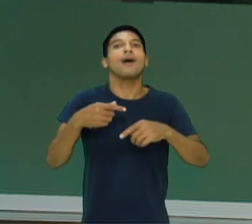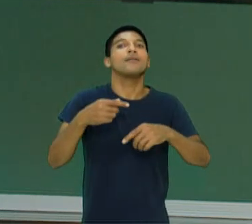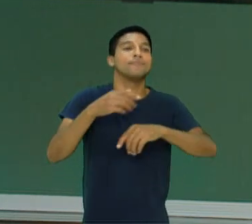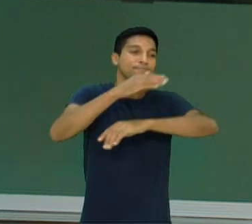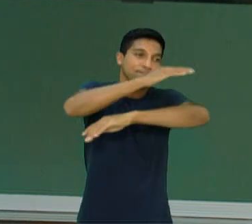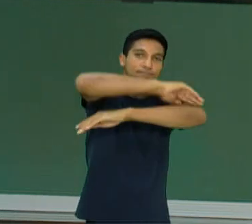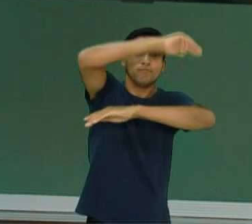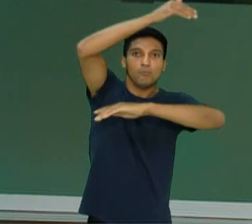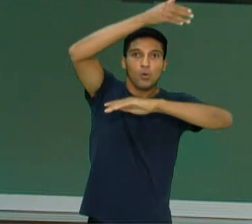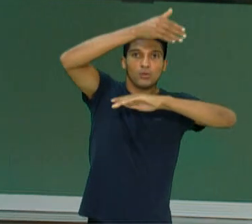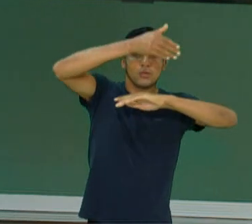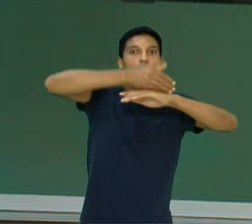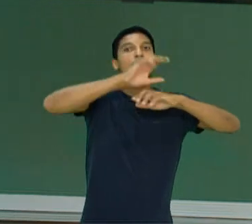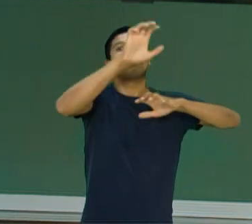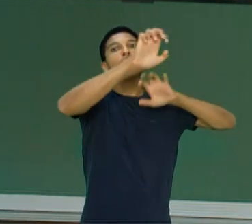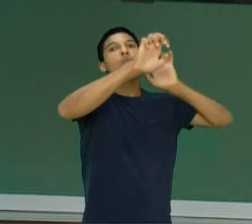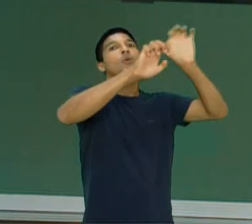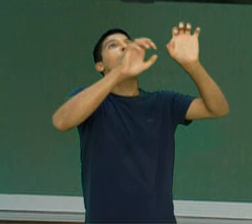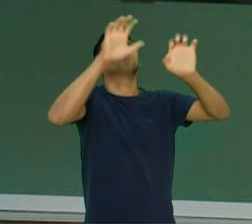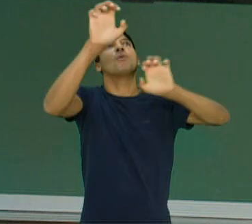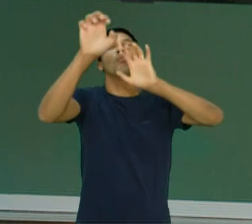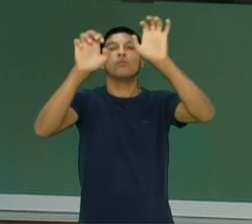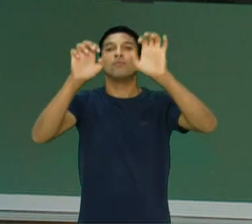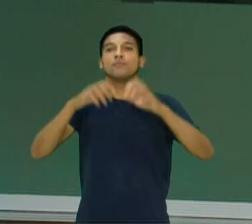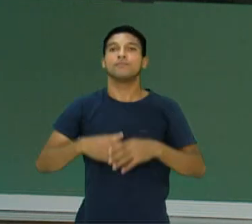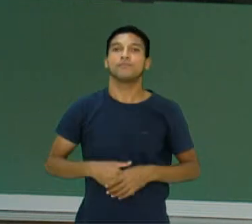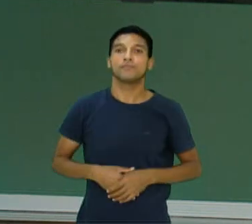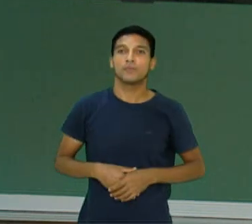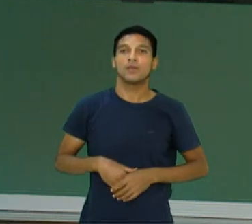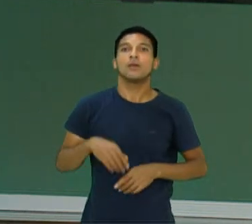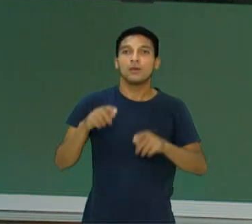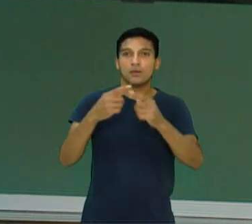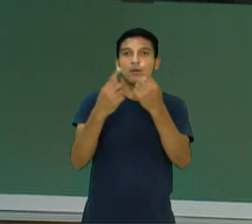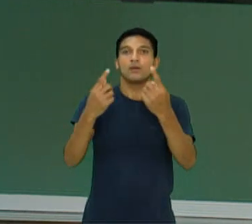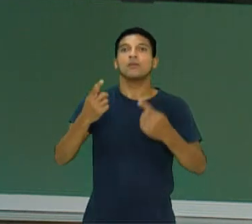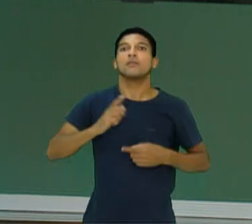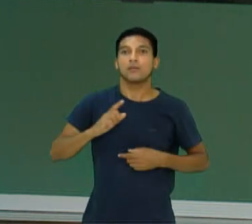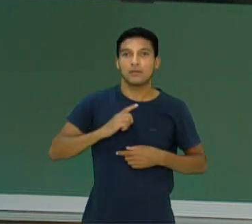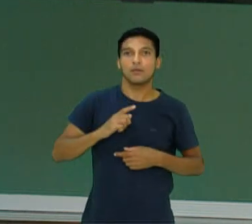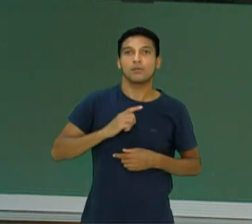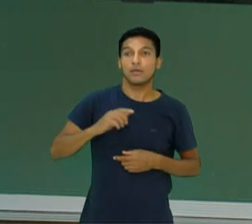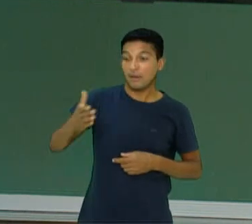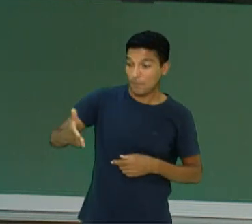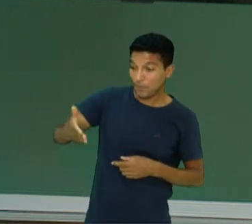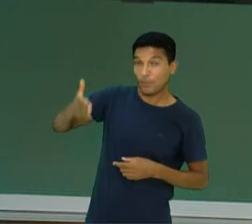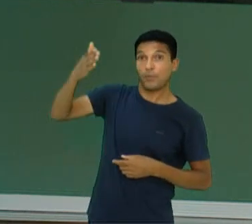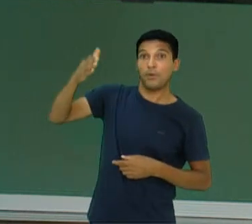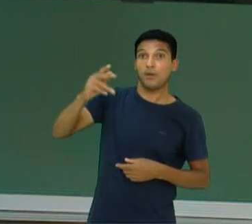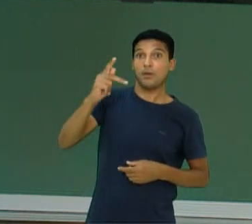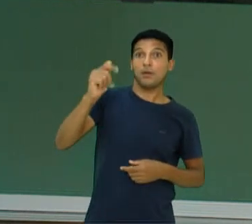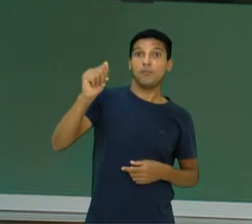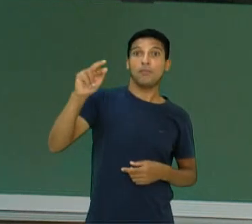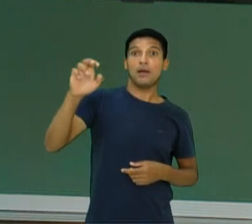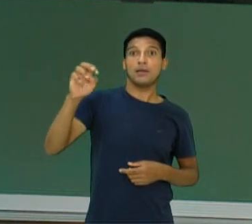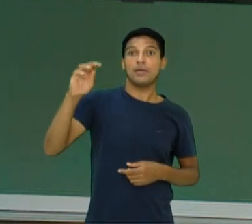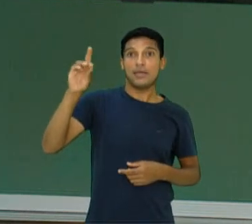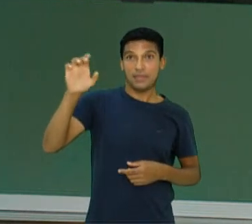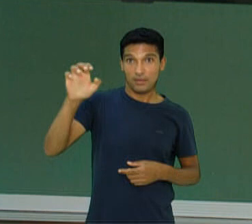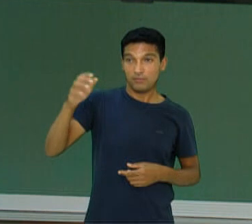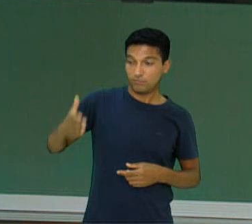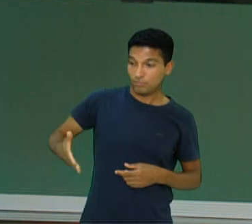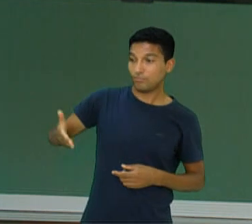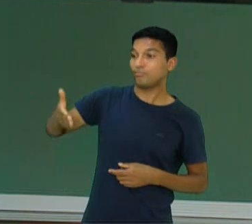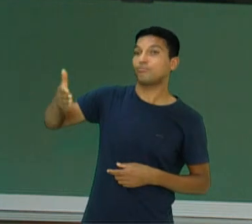comum mesmo são as paredes artificiais, né? Uma competição indoor, em academias, né?